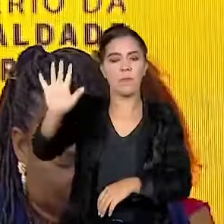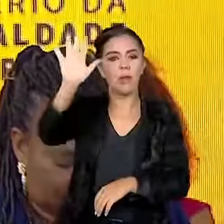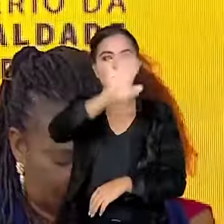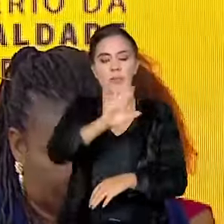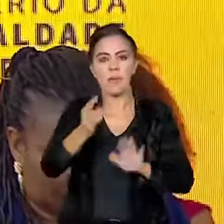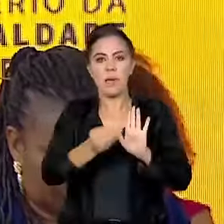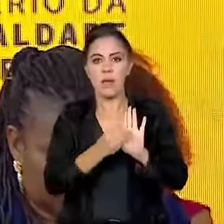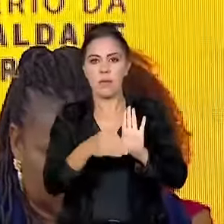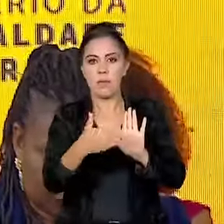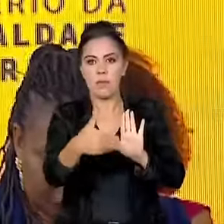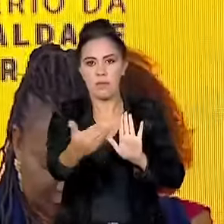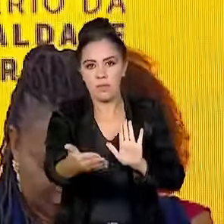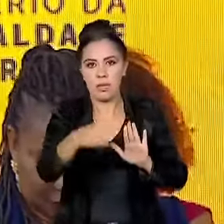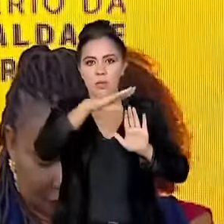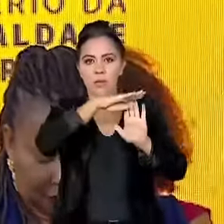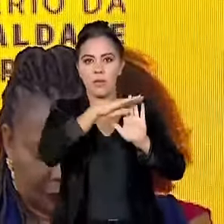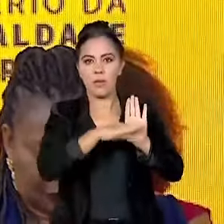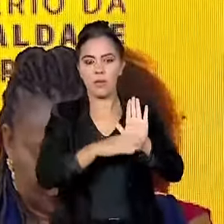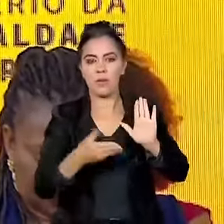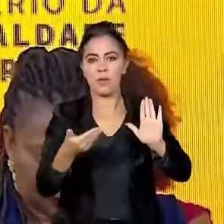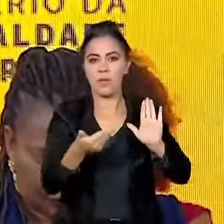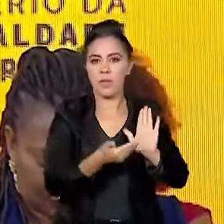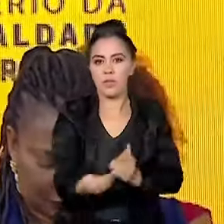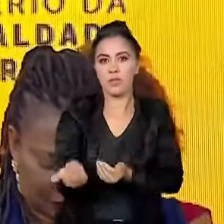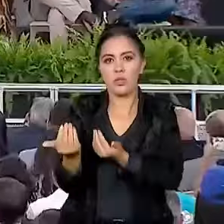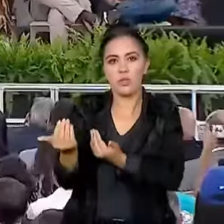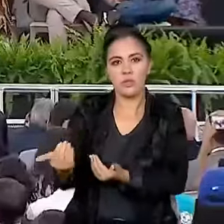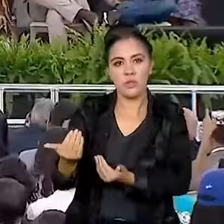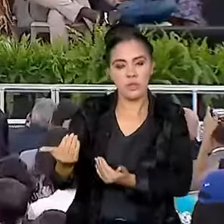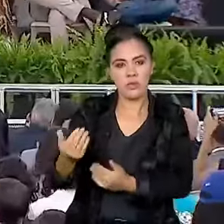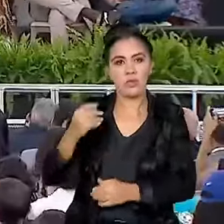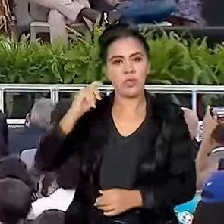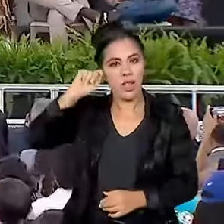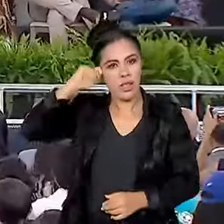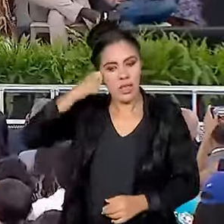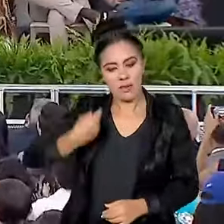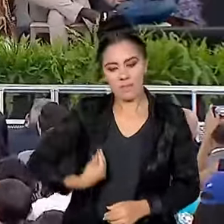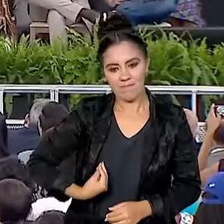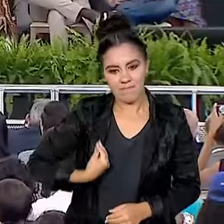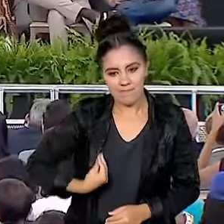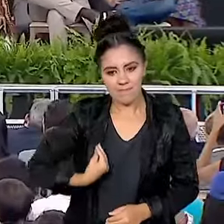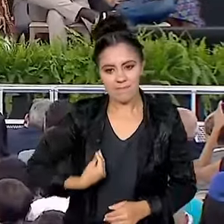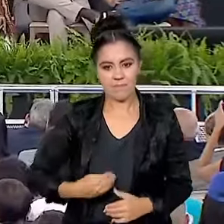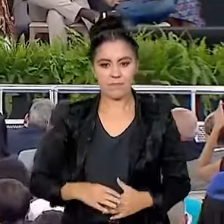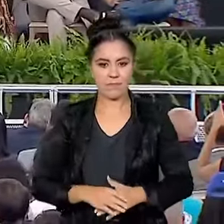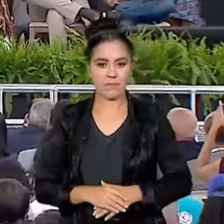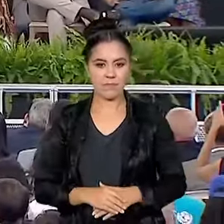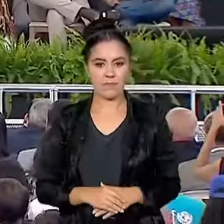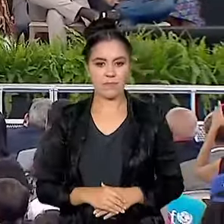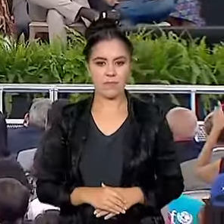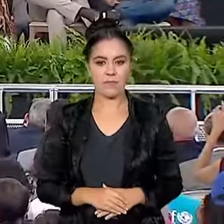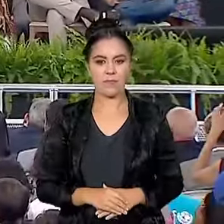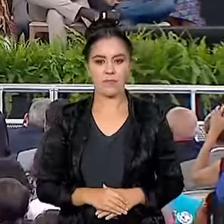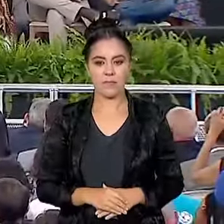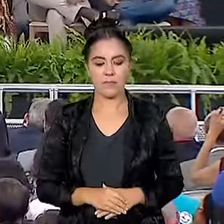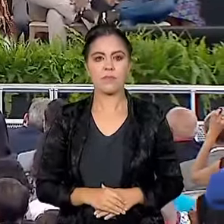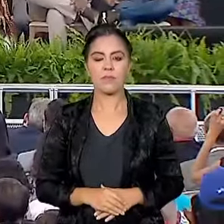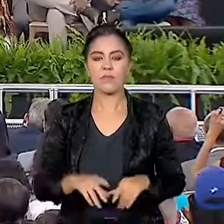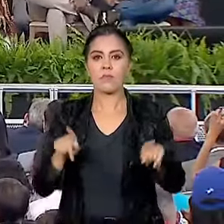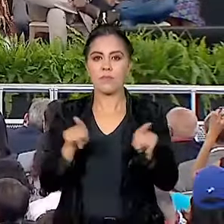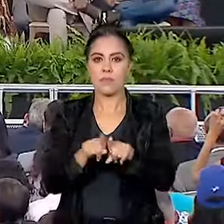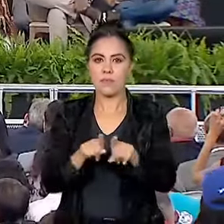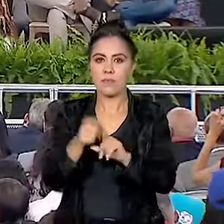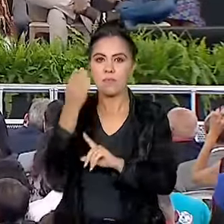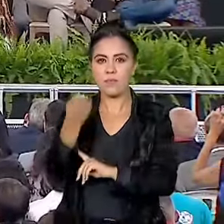a implementação do Juventude Negra Viva. e Manuela